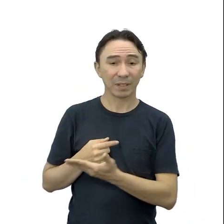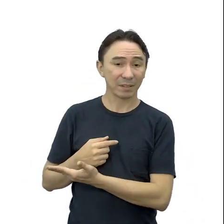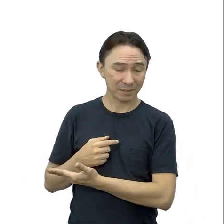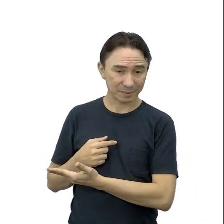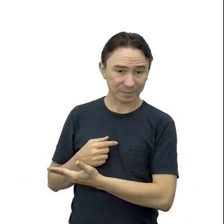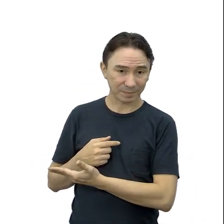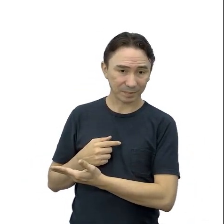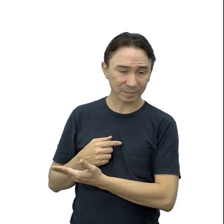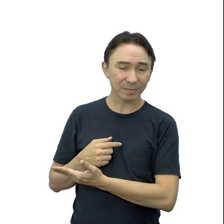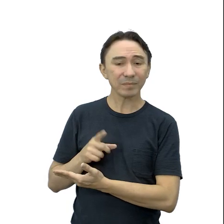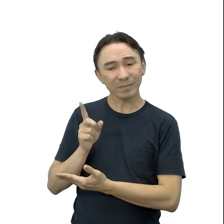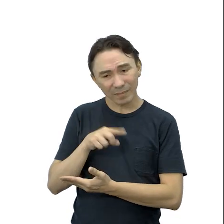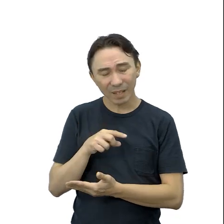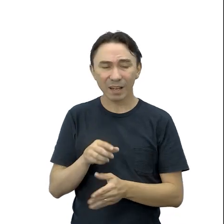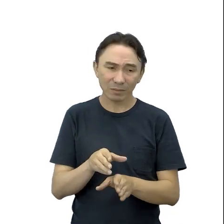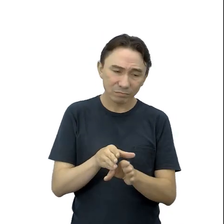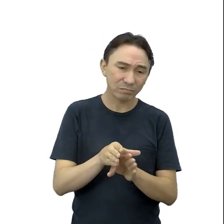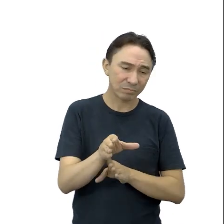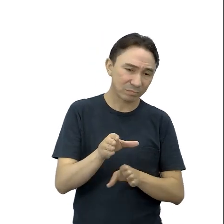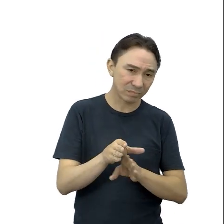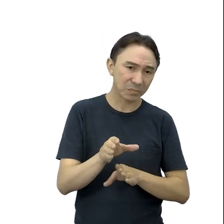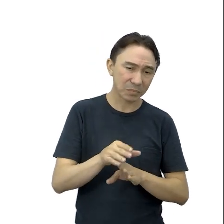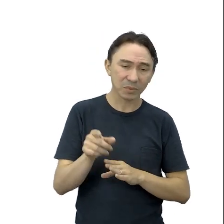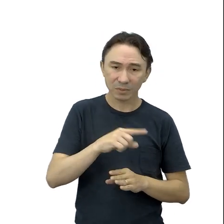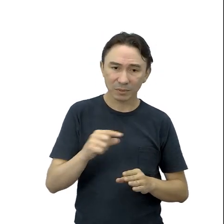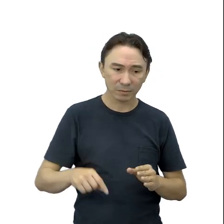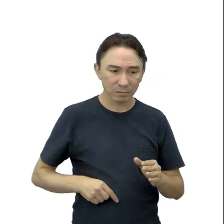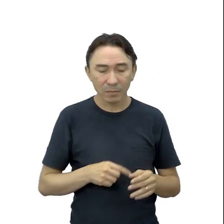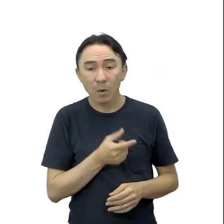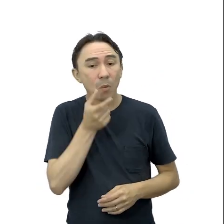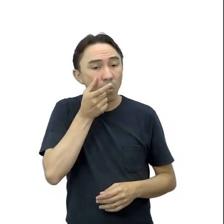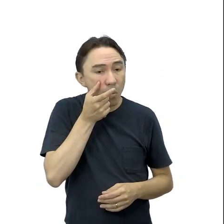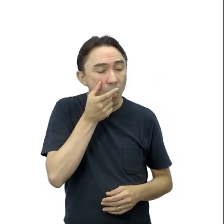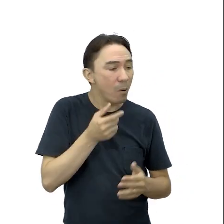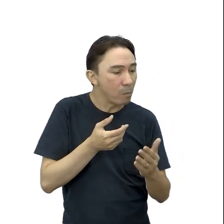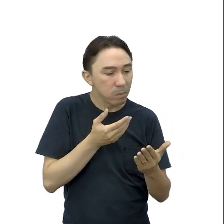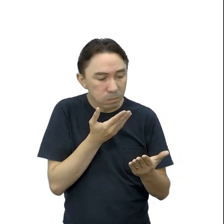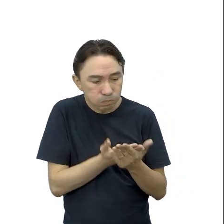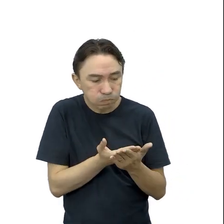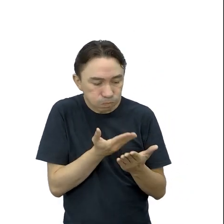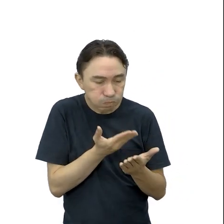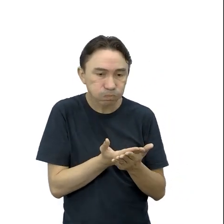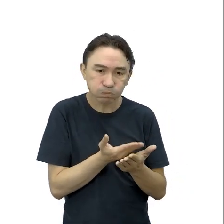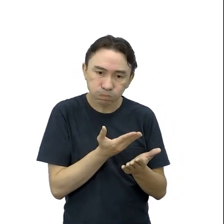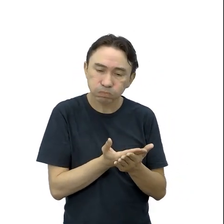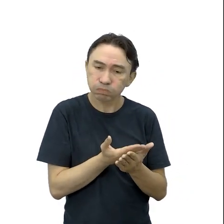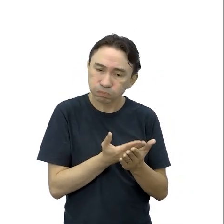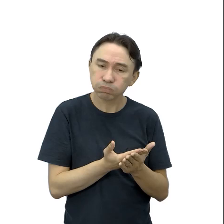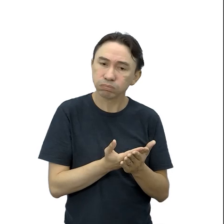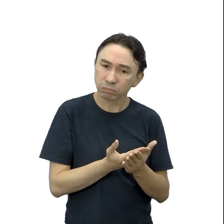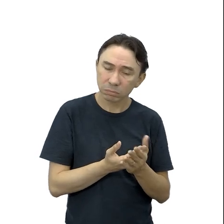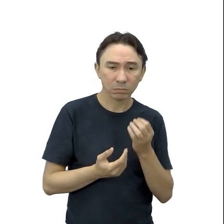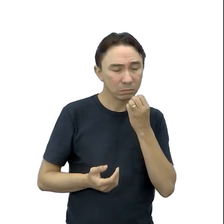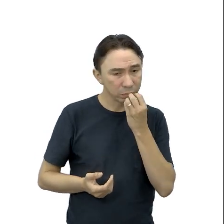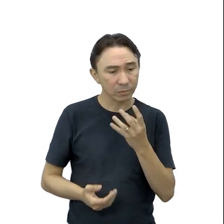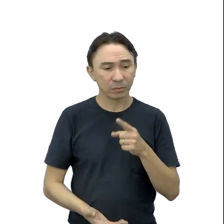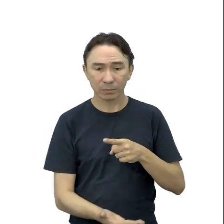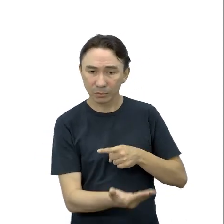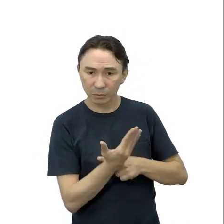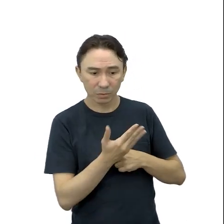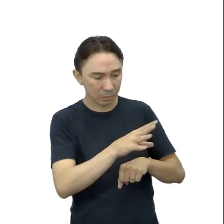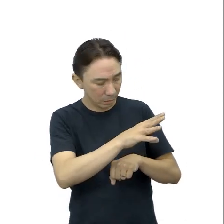são orientações, é bem bacana a gente explorar, porque é uma forma da gente estudar e trazer subsídios para a